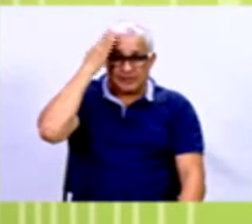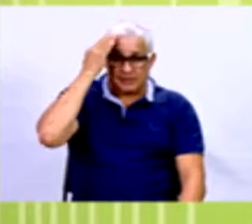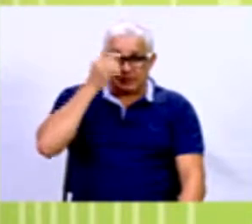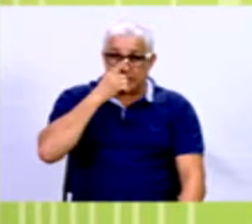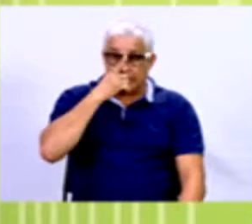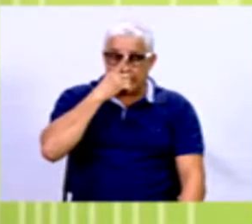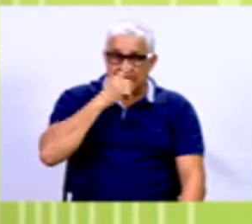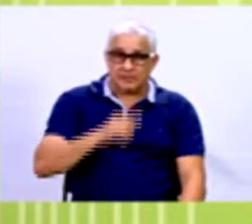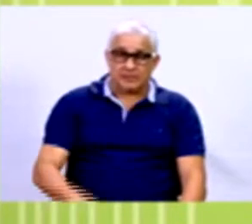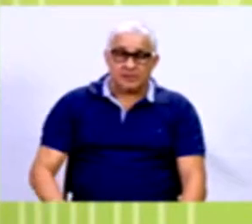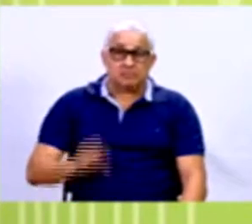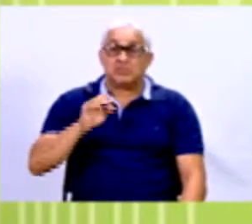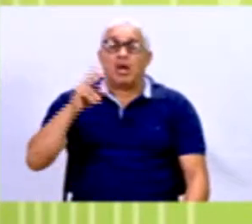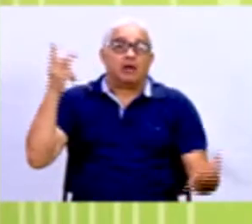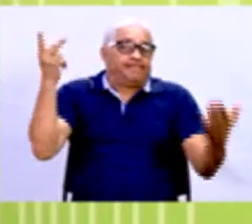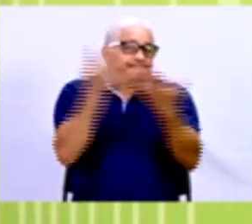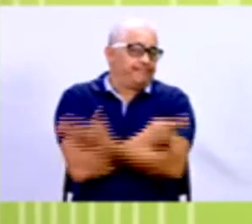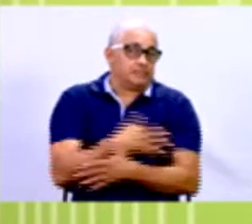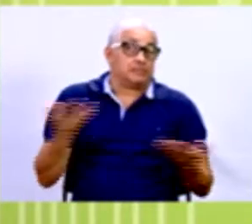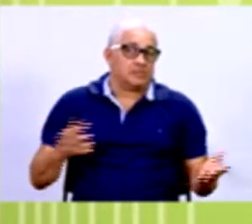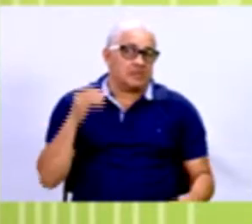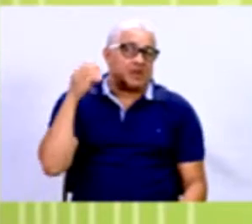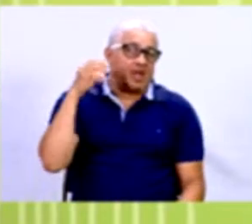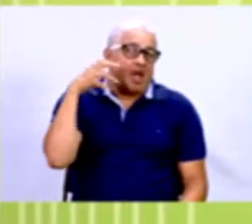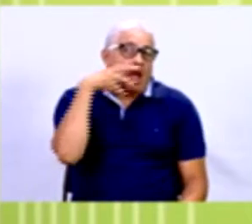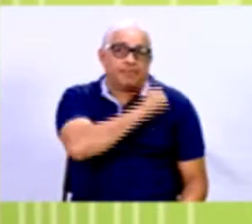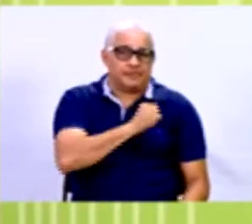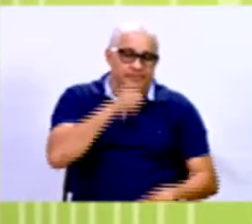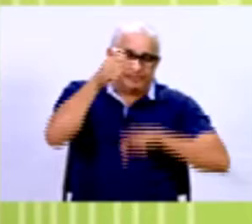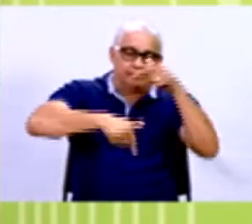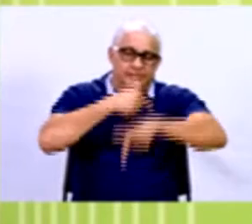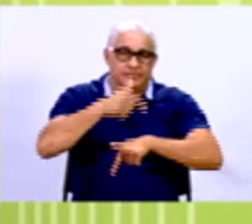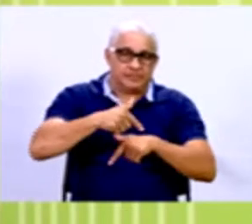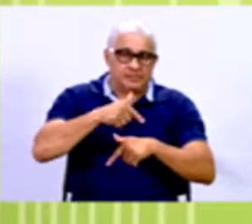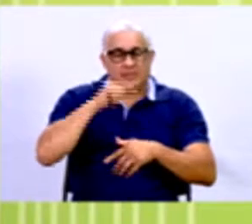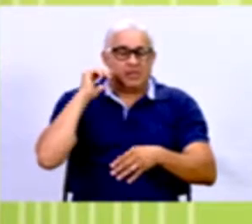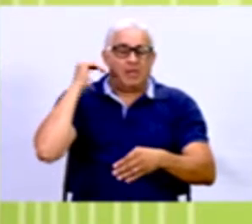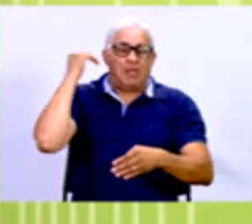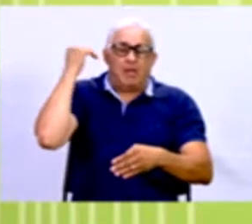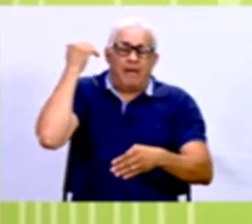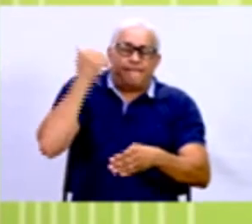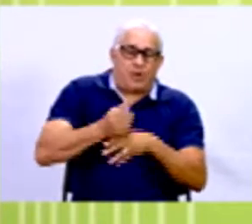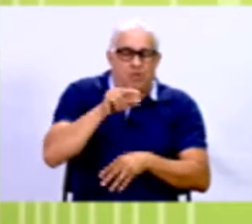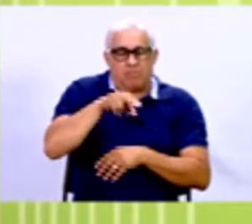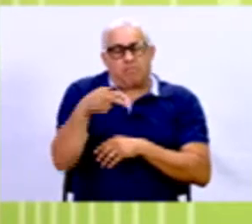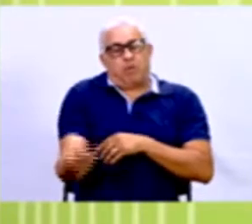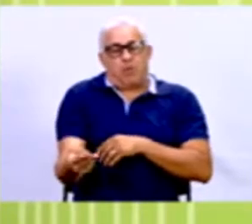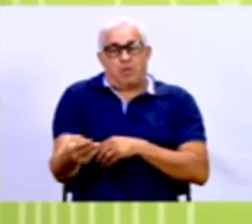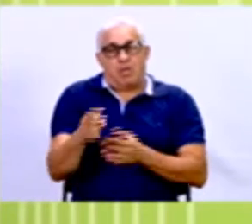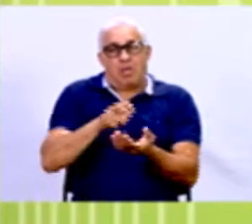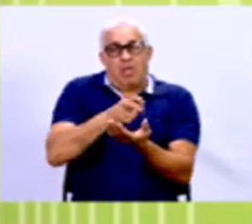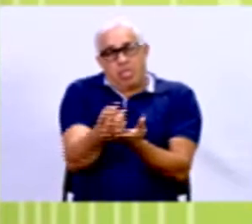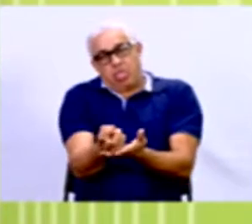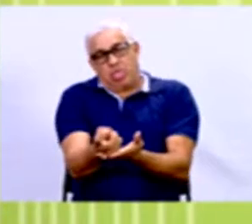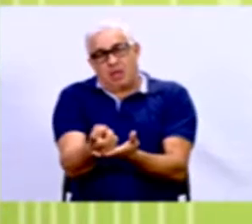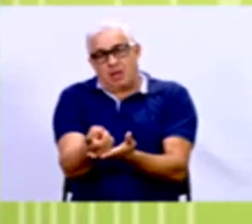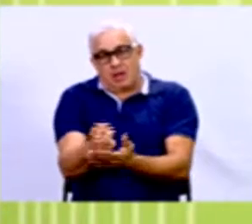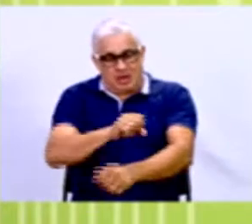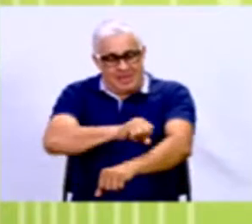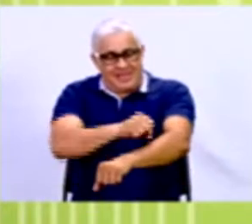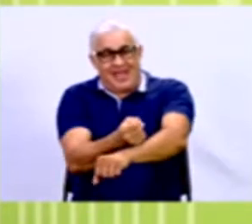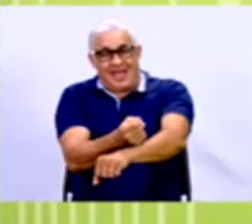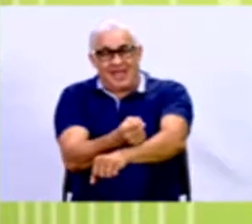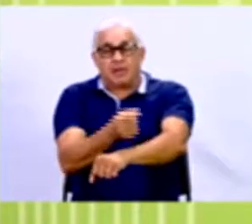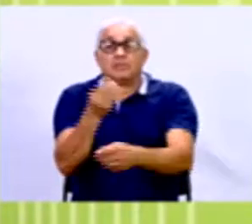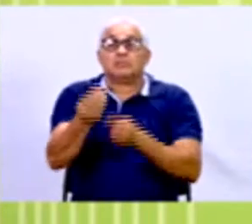não... Vai que daqui a pouco um colega de trabalho, né, desmaia, sofre uma convulsão, leva uma queda, uma fratura exposta, e aí como